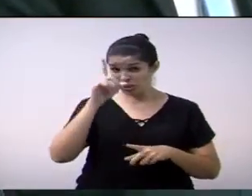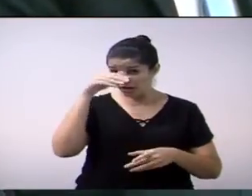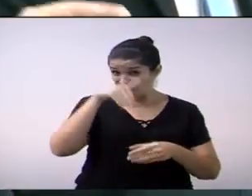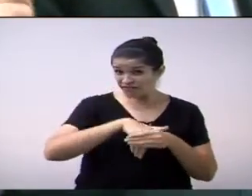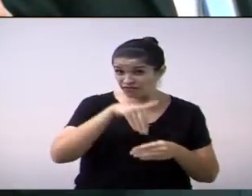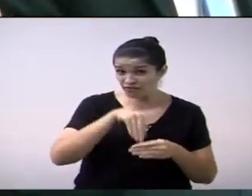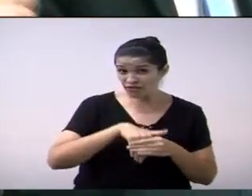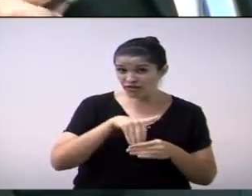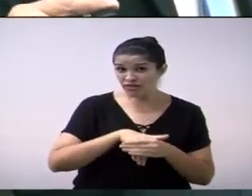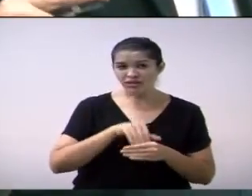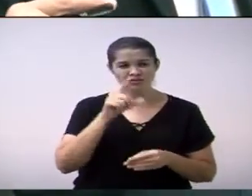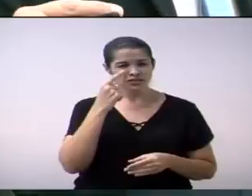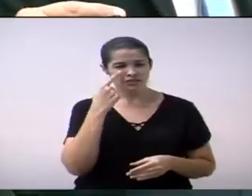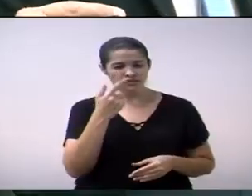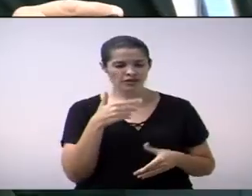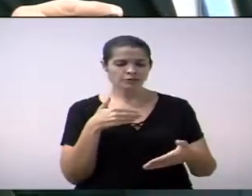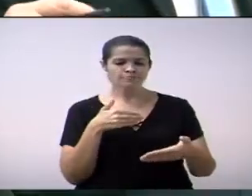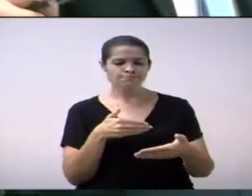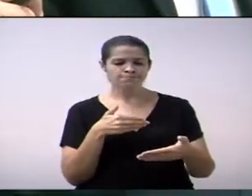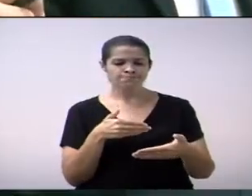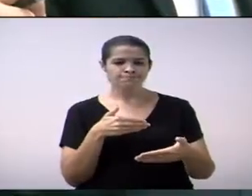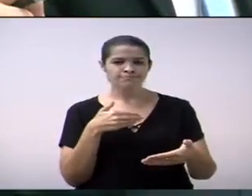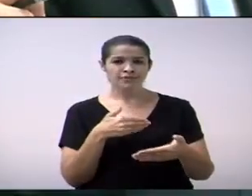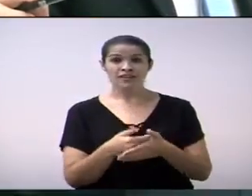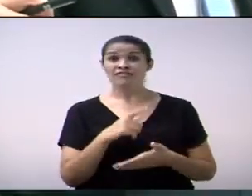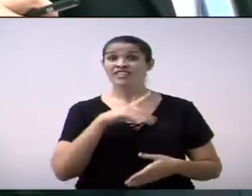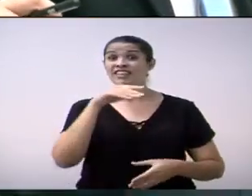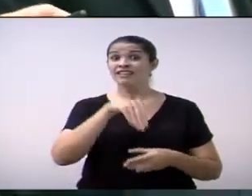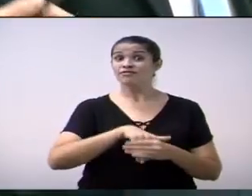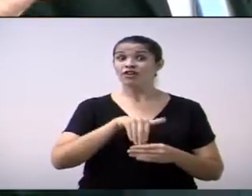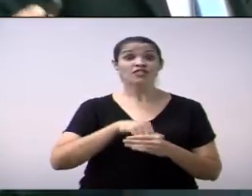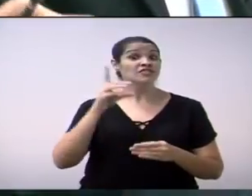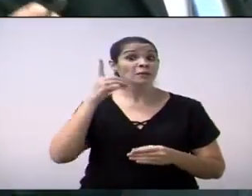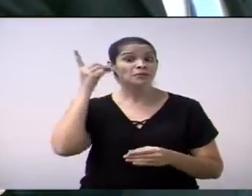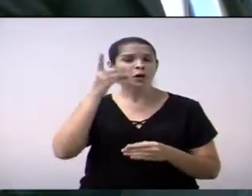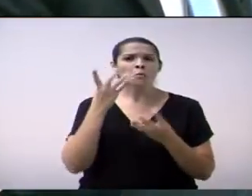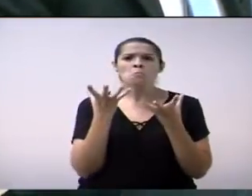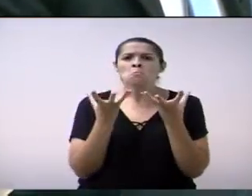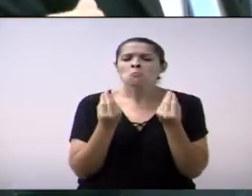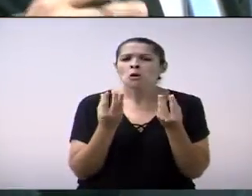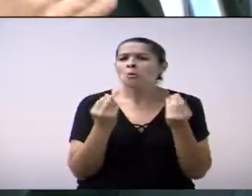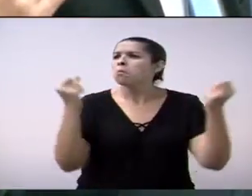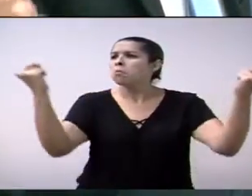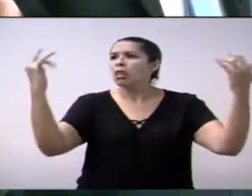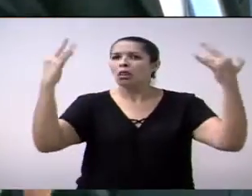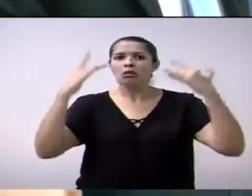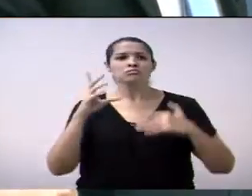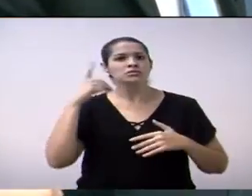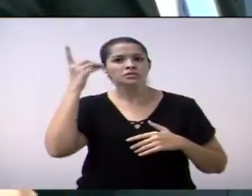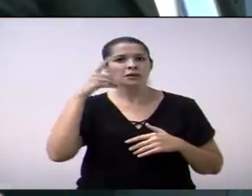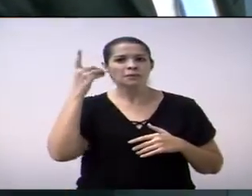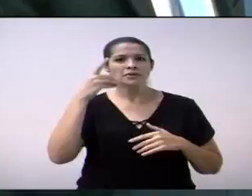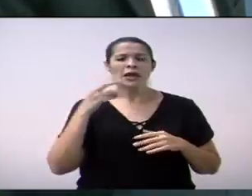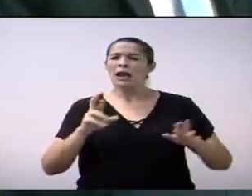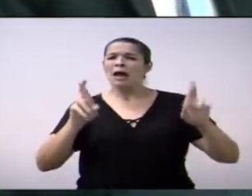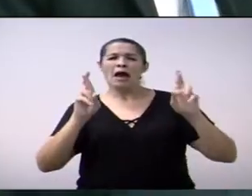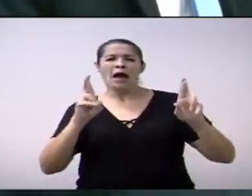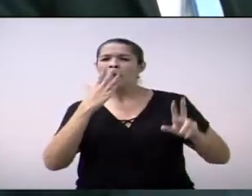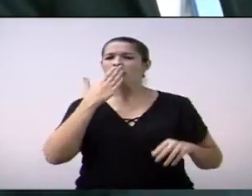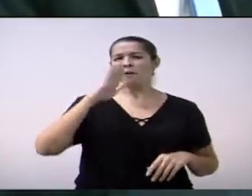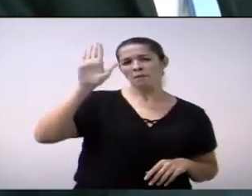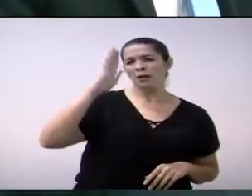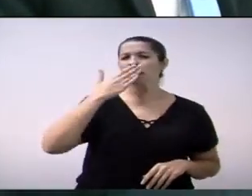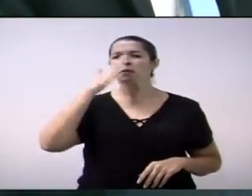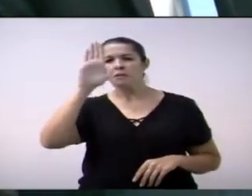vai ver isso, está bem pertinho já das eleições de deputado, vai vir um monte de deputado prometendo a anexação desses bairros na